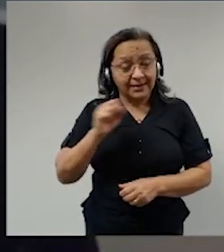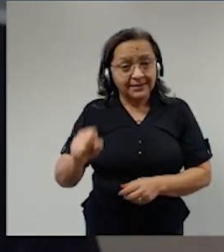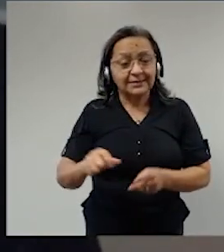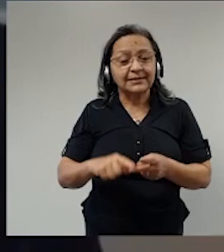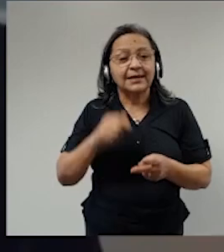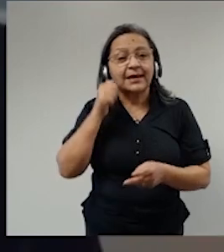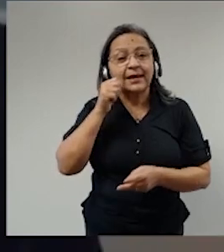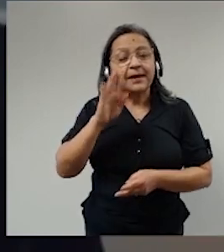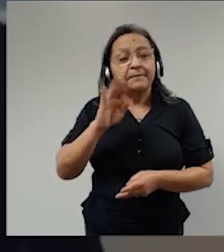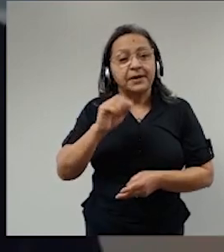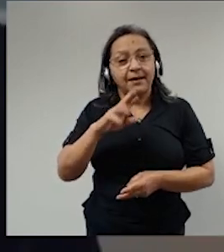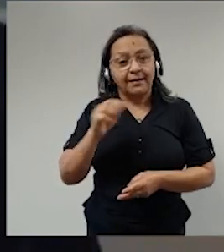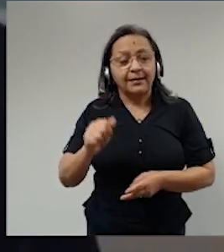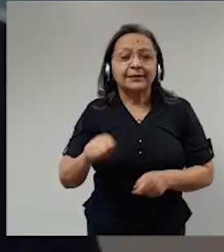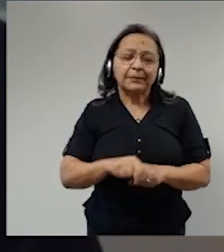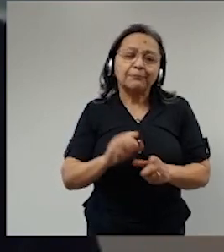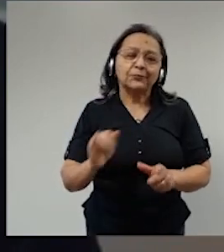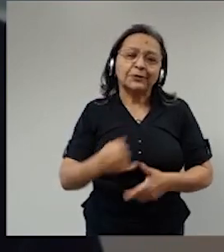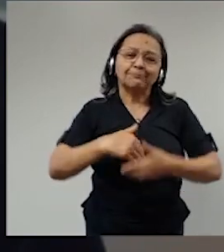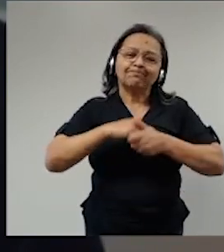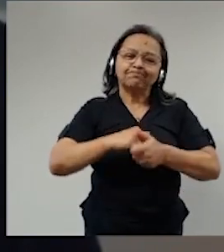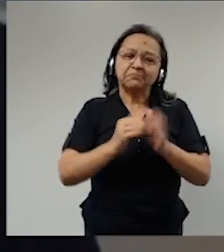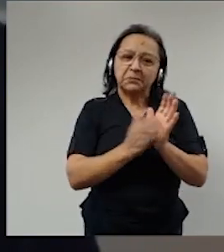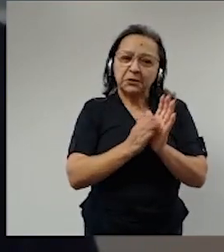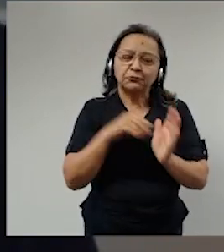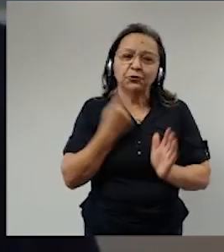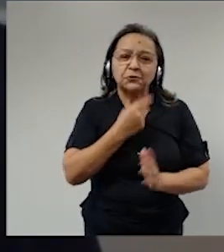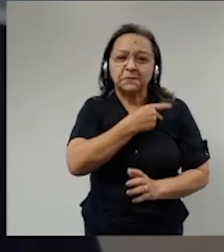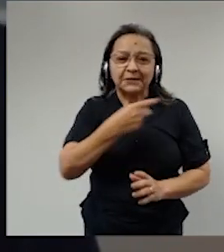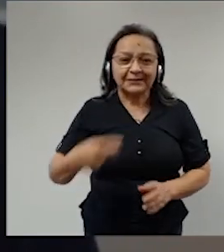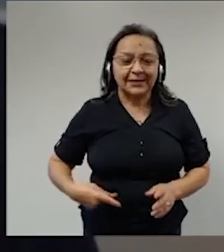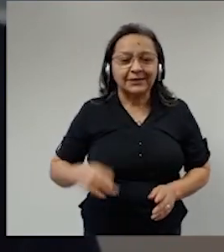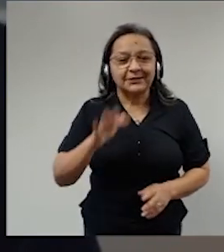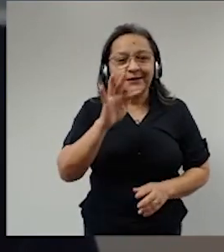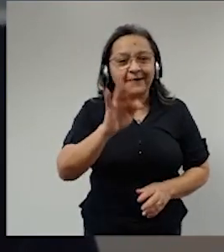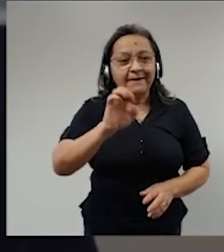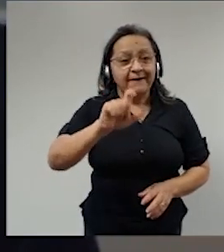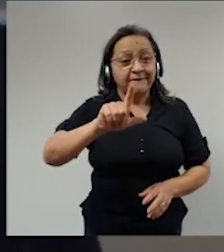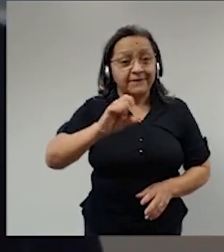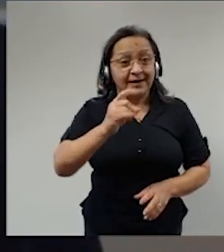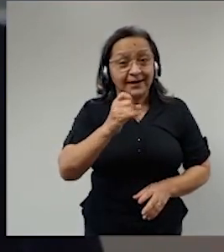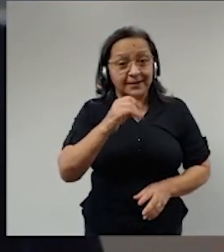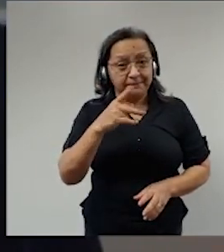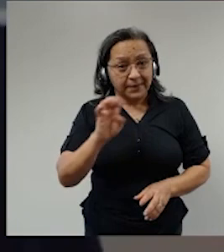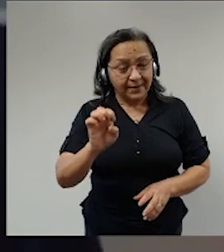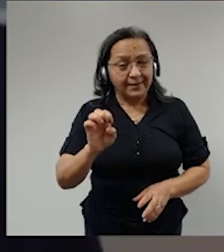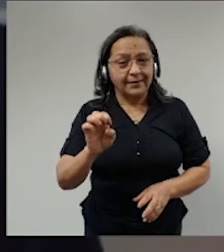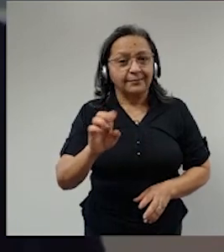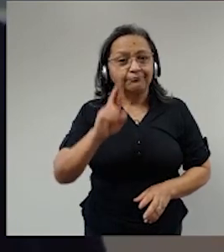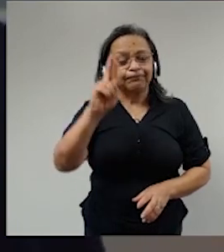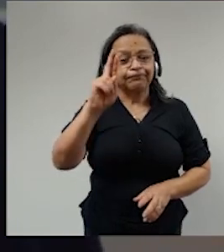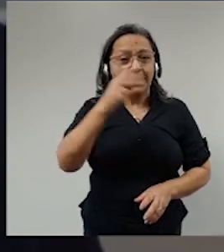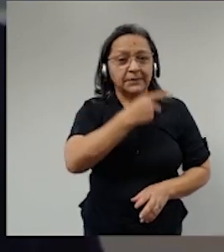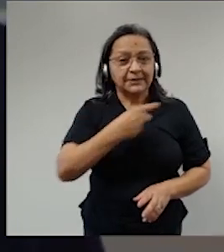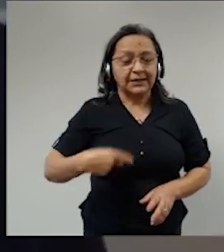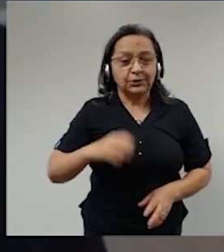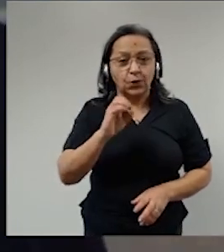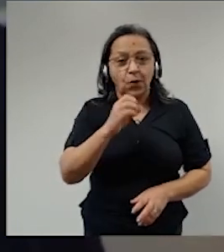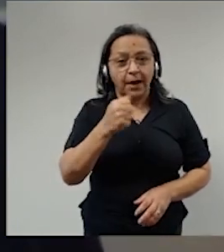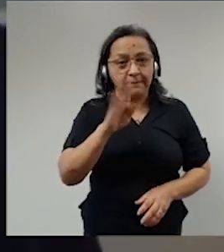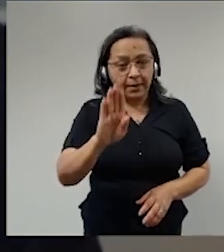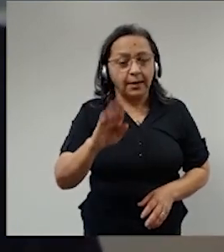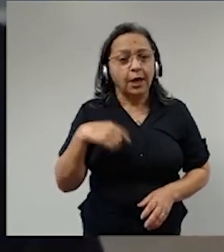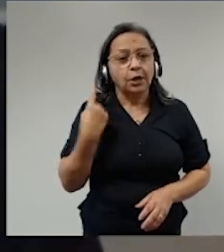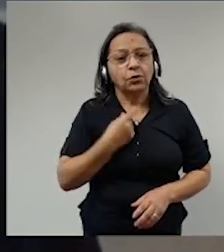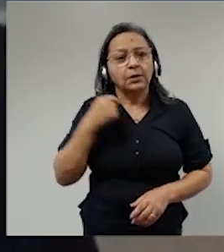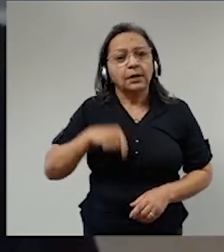o nosso querido Rony Duarte, diretor-geral da ESA Nacional, organizadores desse evento. Estamos aqui na